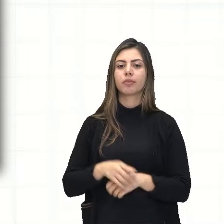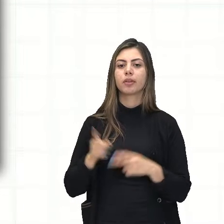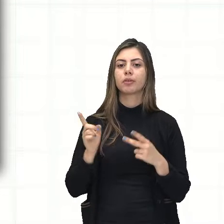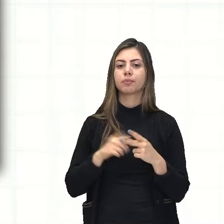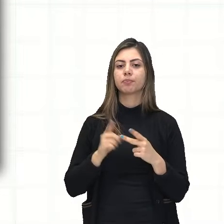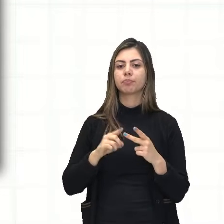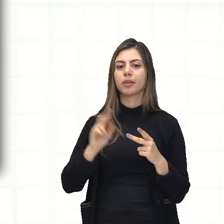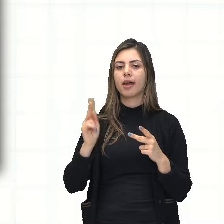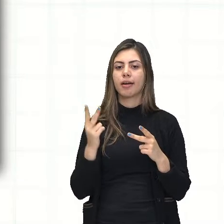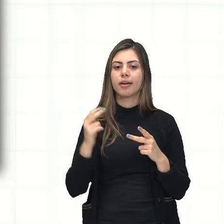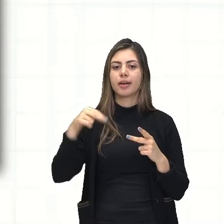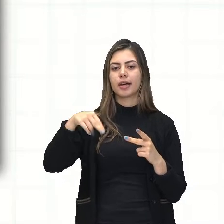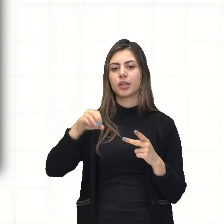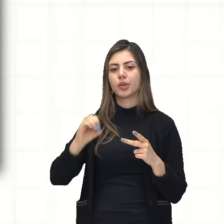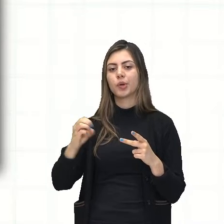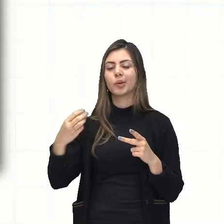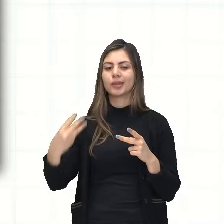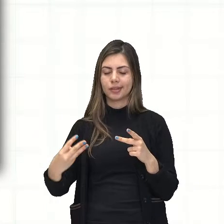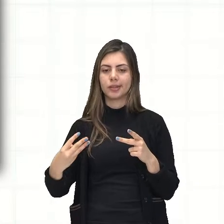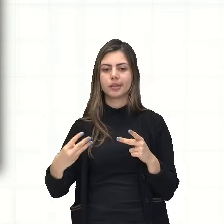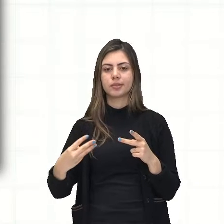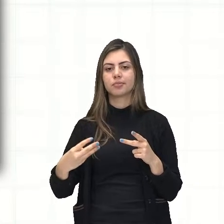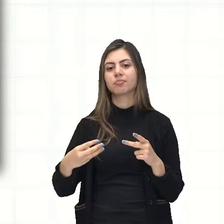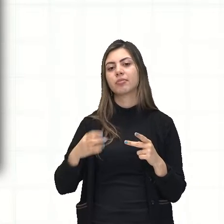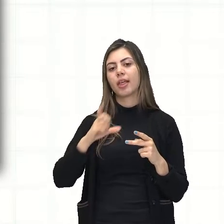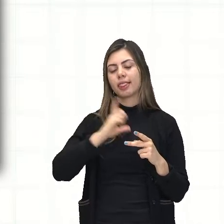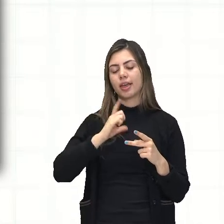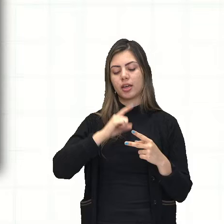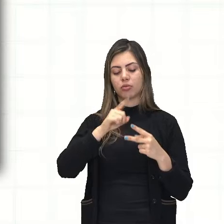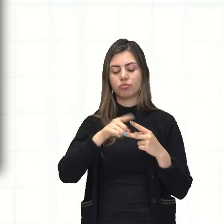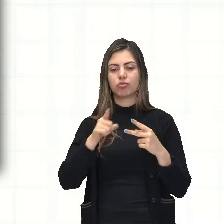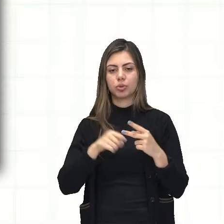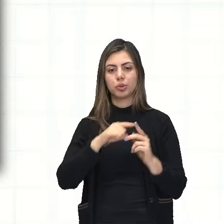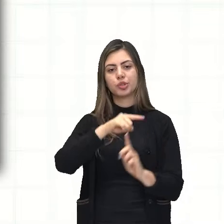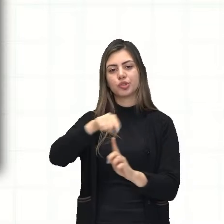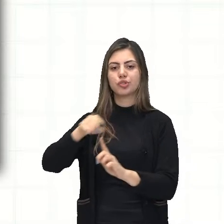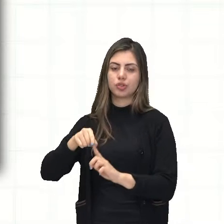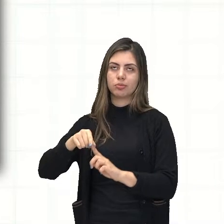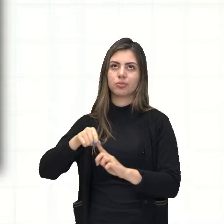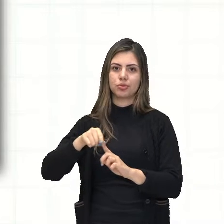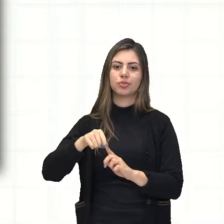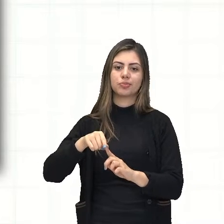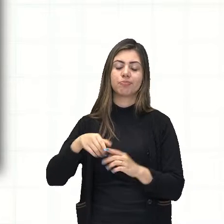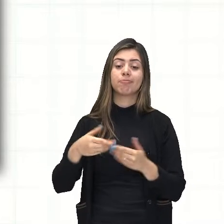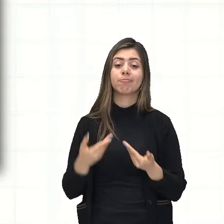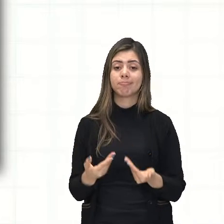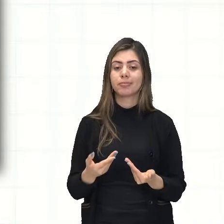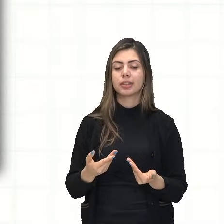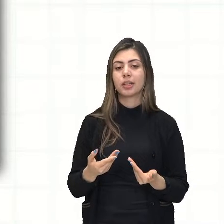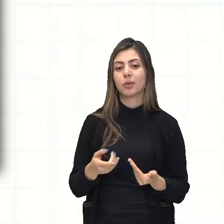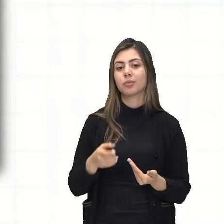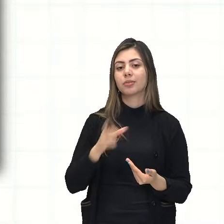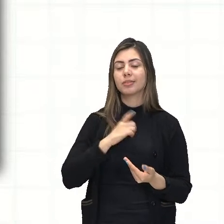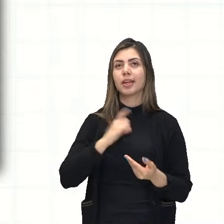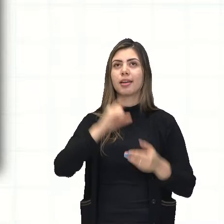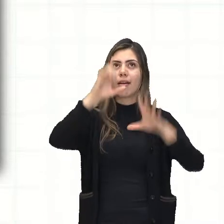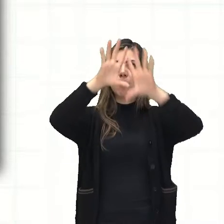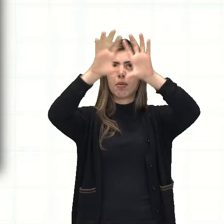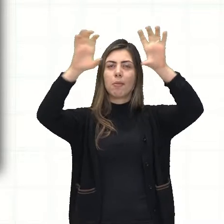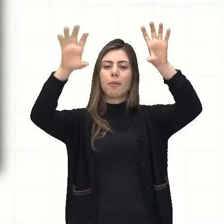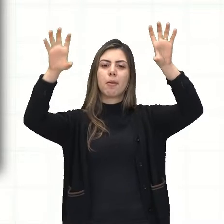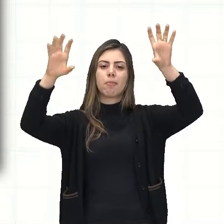e o HNO3, que é chamado de ácido nítrico. Tá? Então, como resultado dessas reações